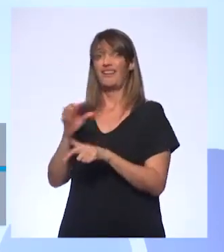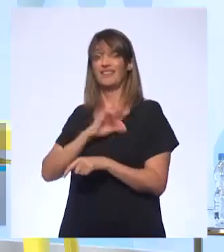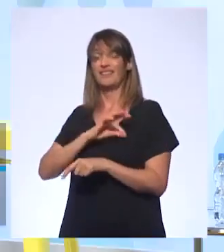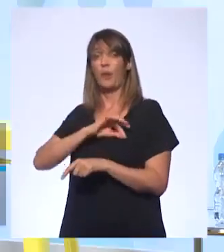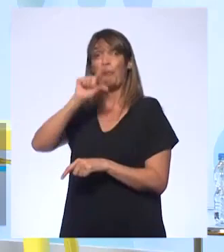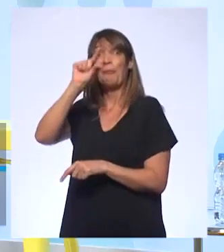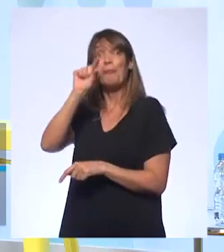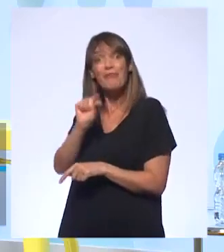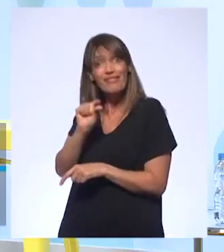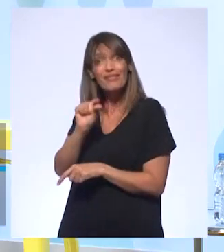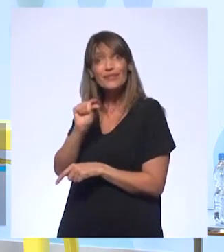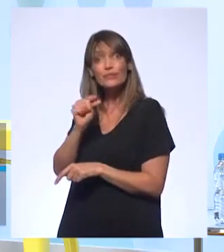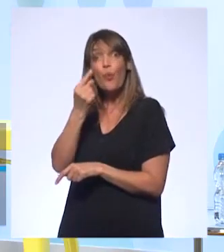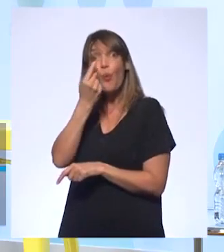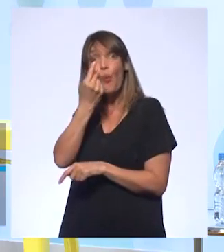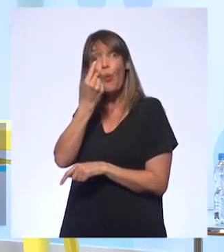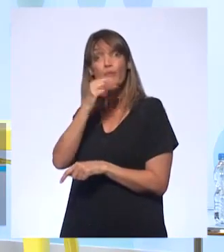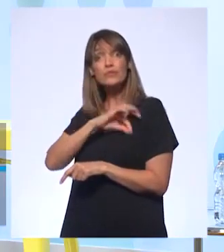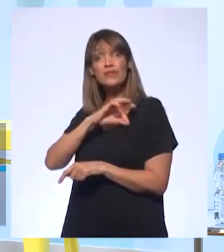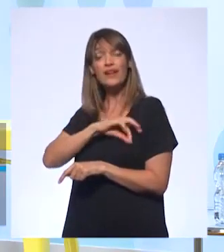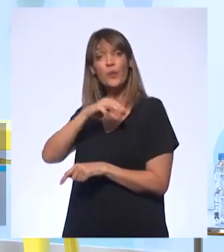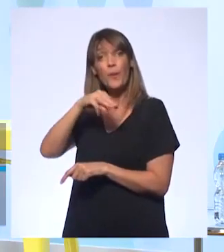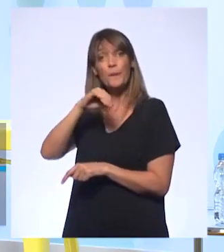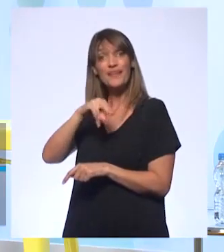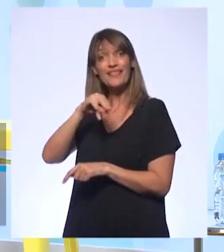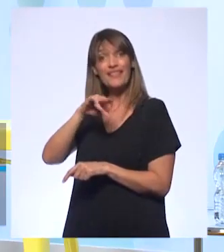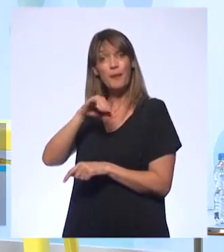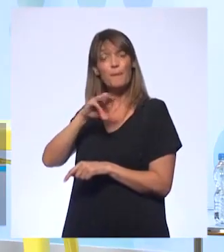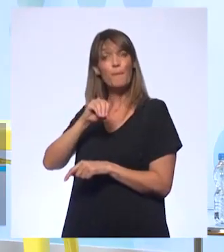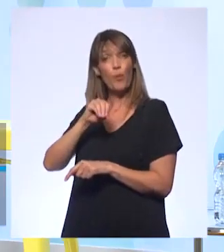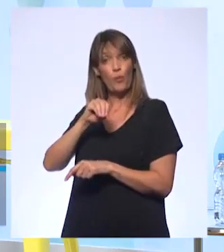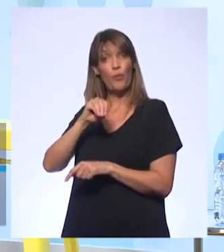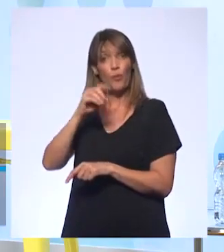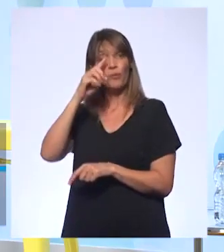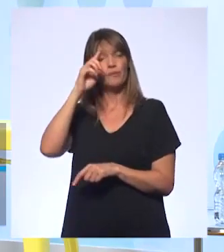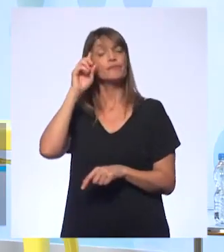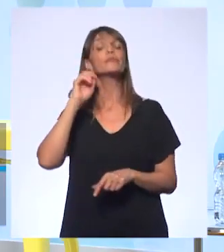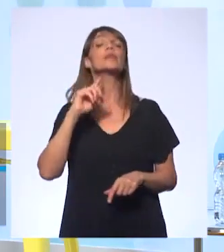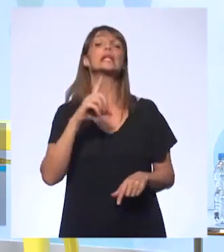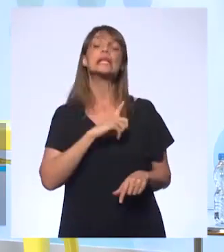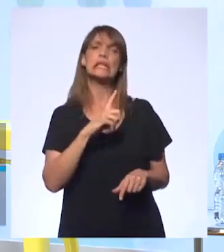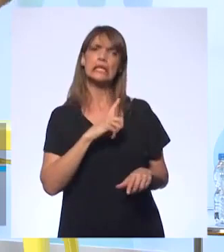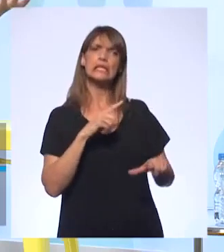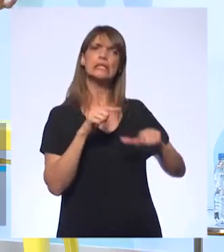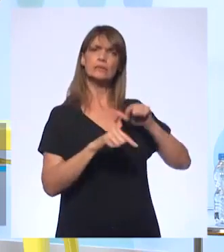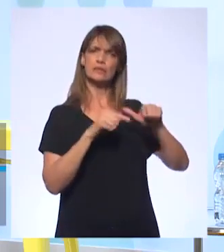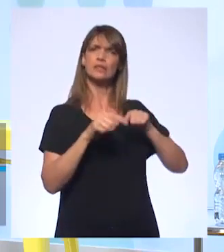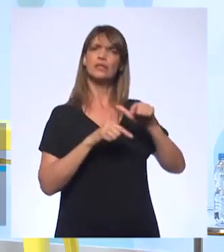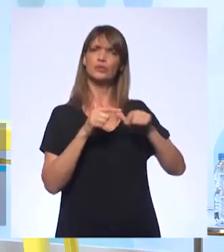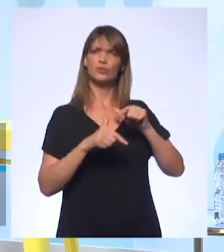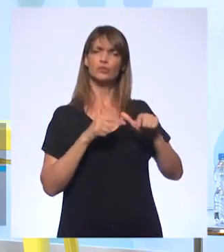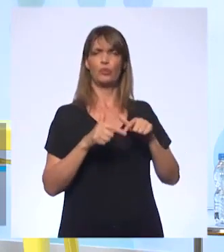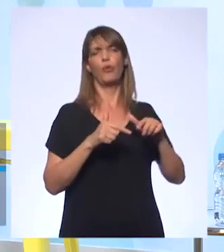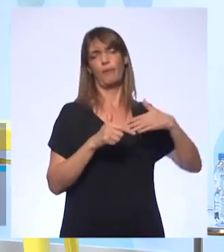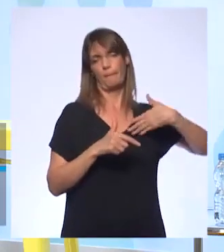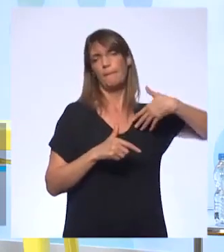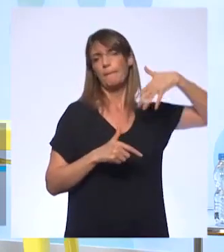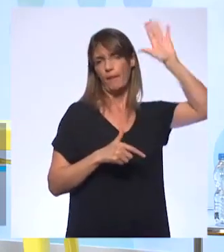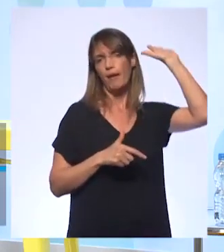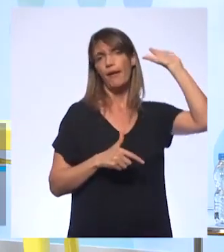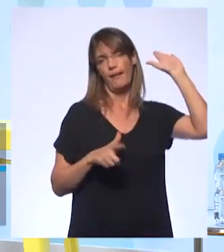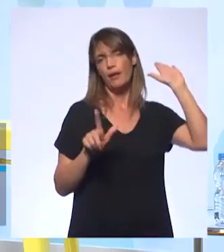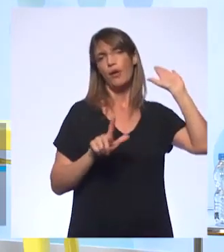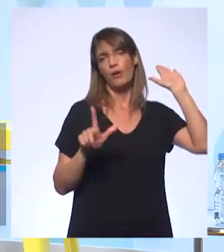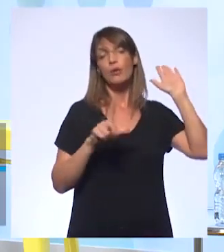um trabalho dentro de uma condição de informalidade. E existem os trabalhadores informais que conseguem ganhar muito mais do que isso. Sim. Mas existem também